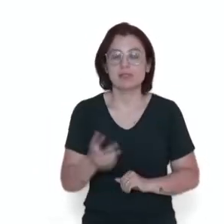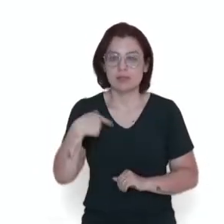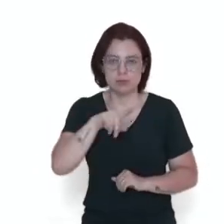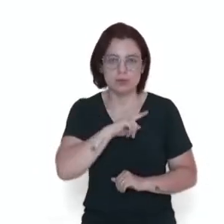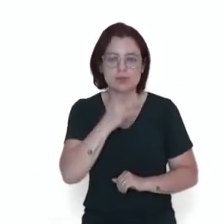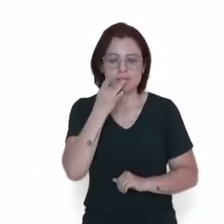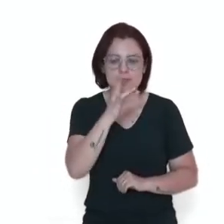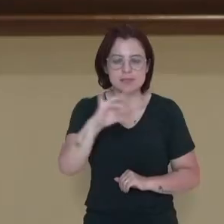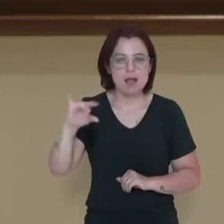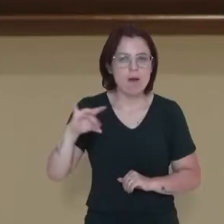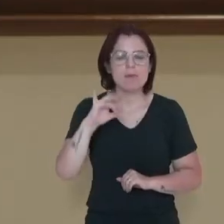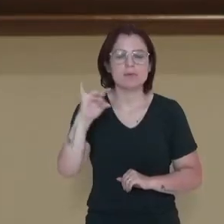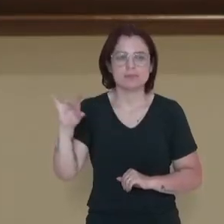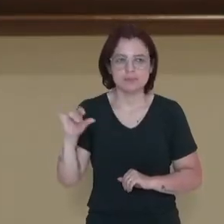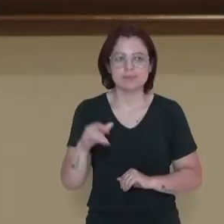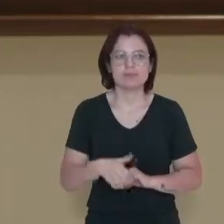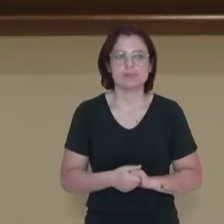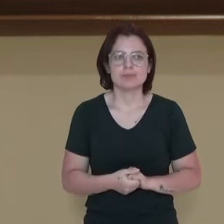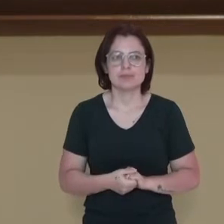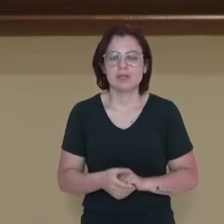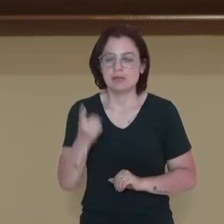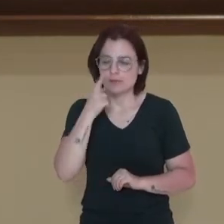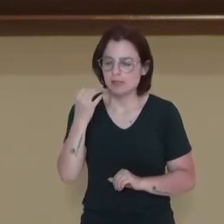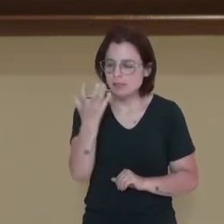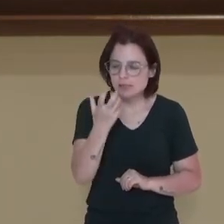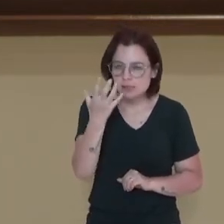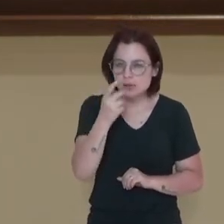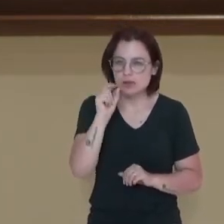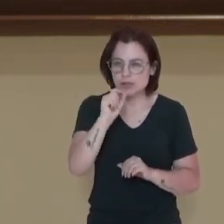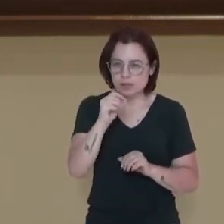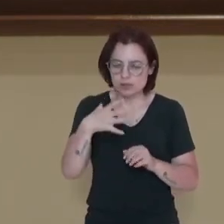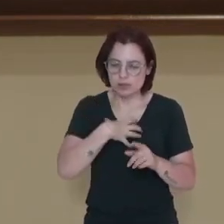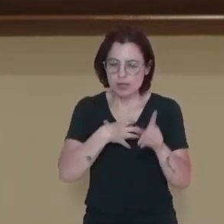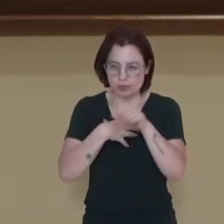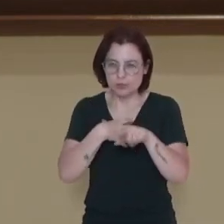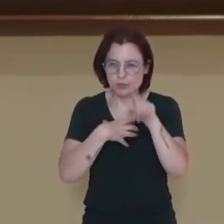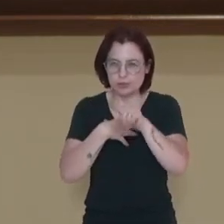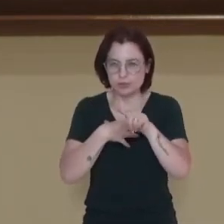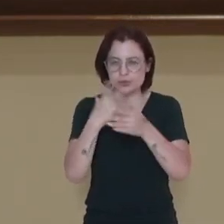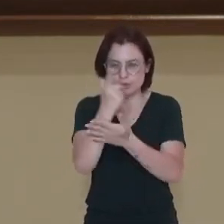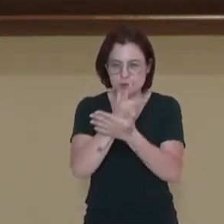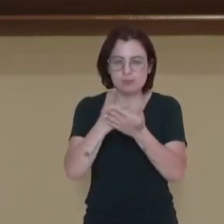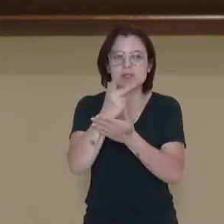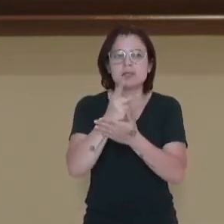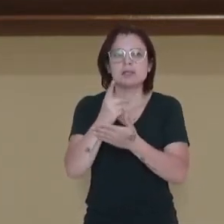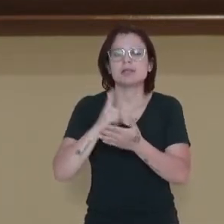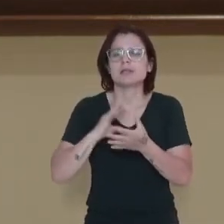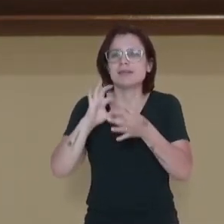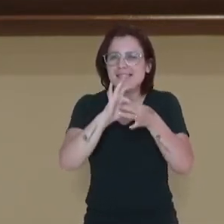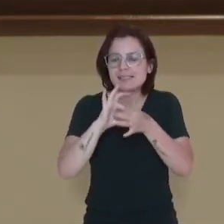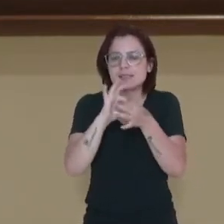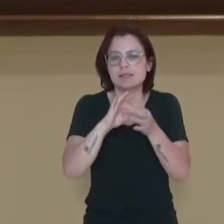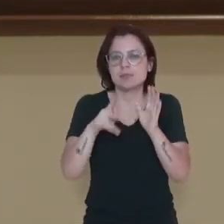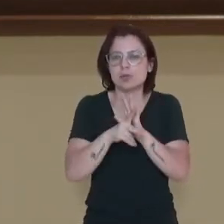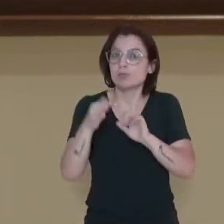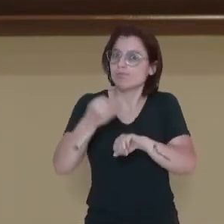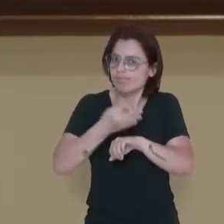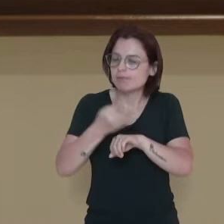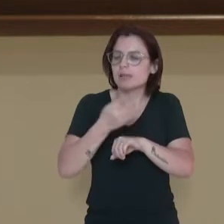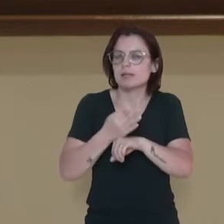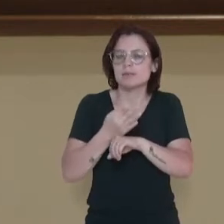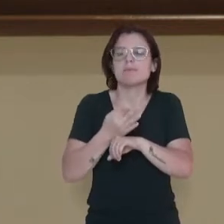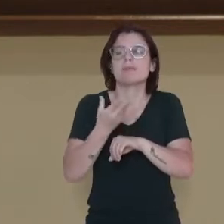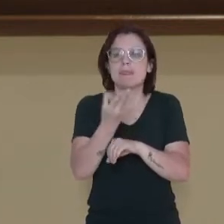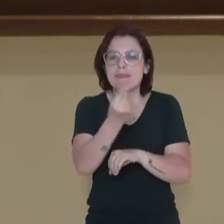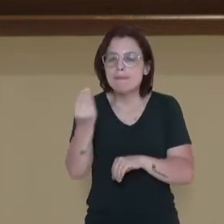esse retículo, né, cristalino aí que se organiza, essas formas geométricas, tornam a ligação aí muito resistente e alta temperatura